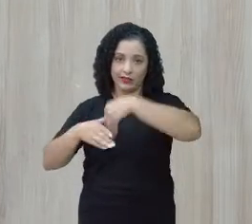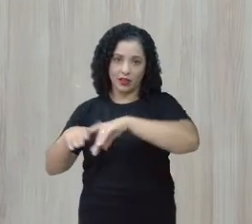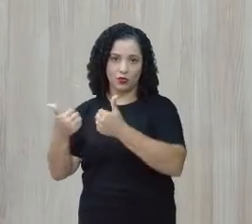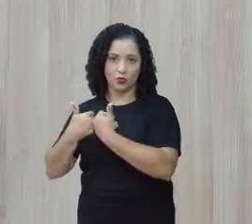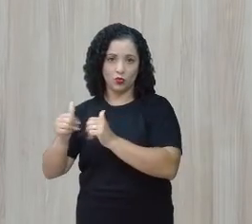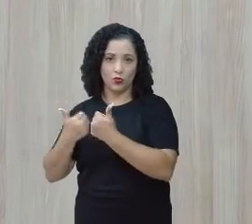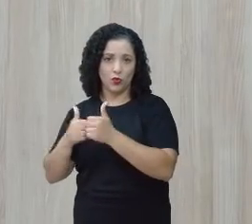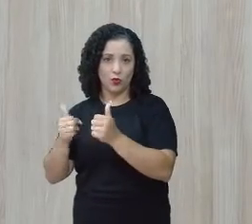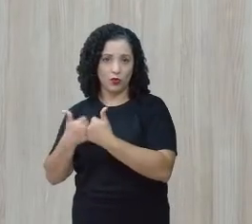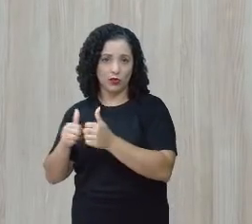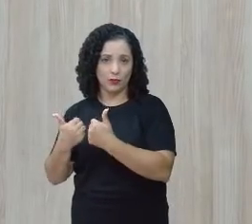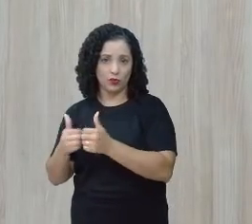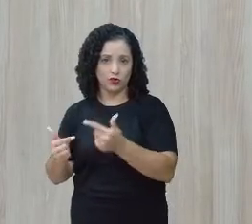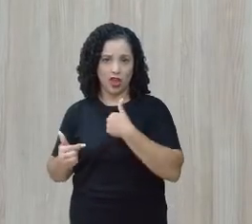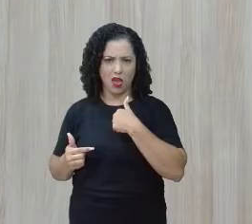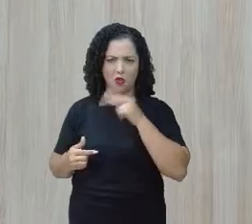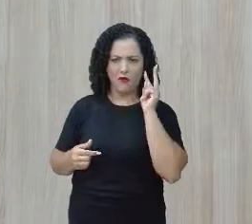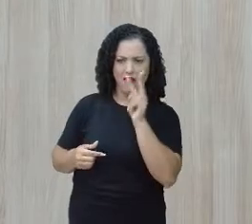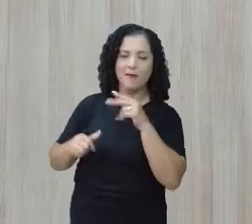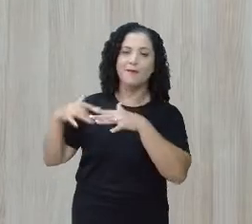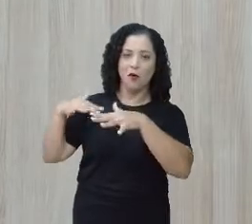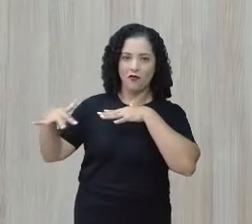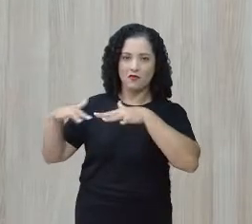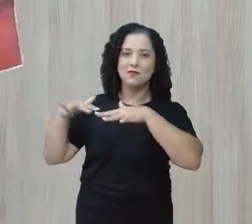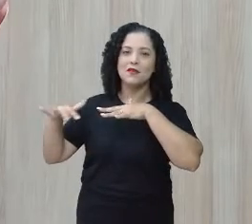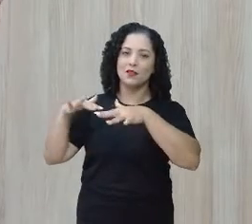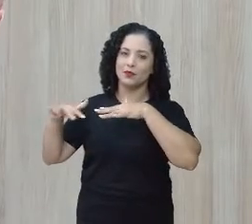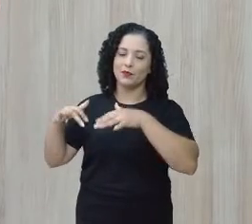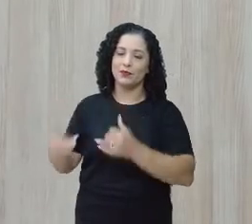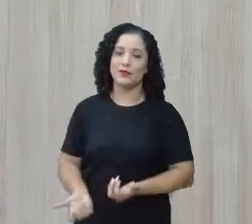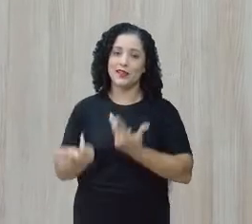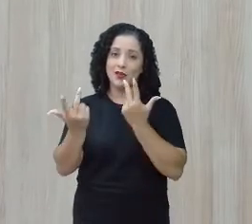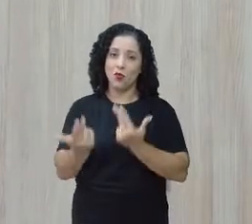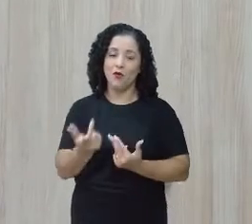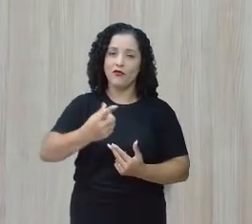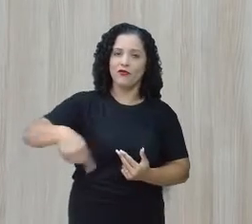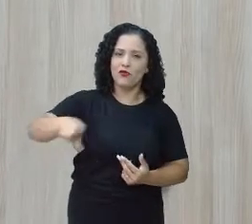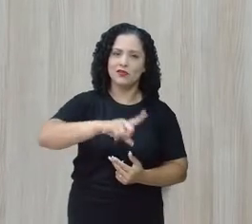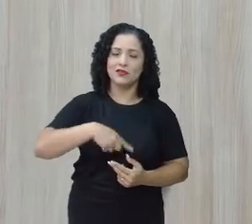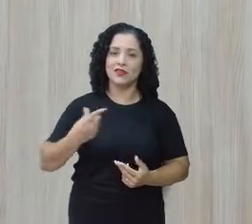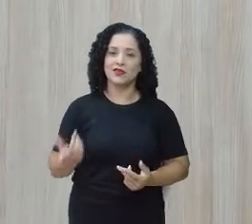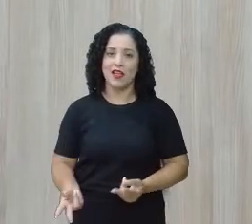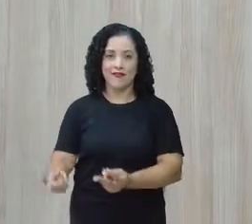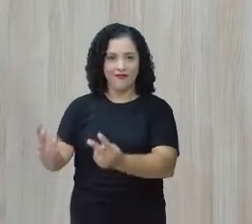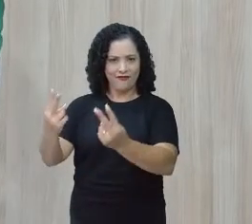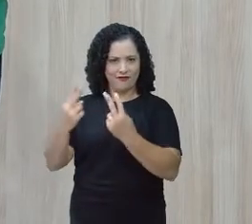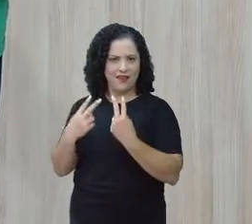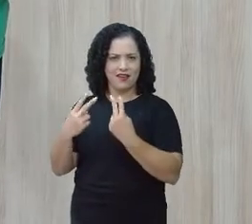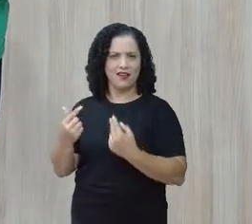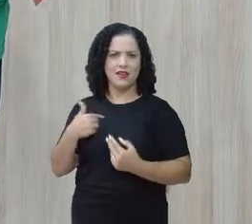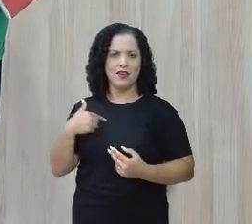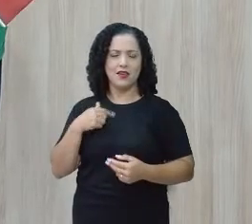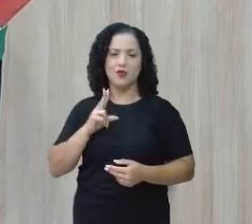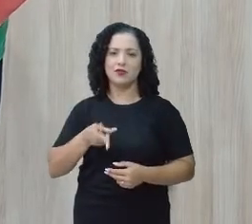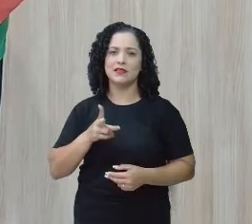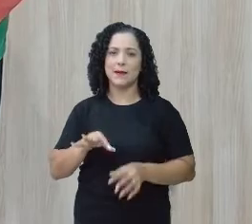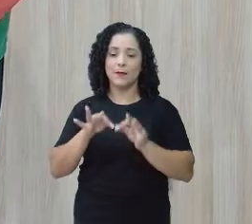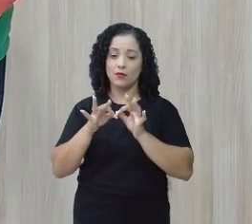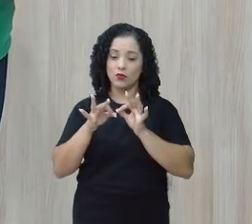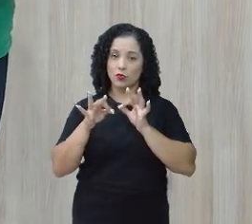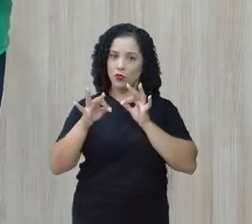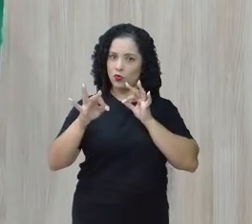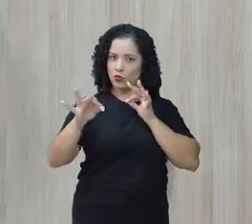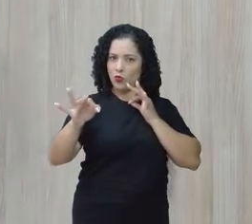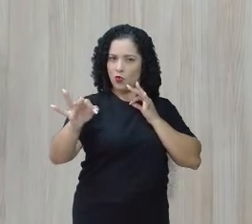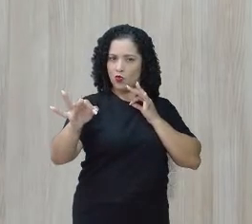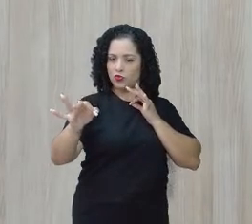vocês, para mim está em movimento. A mesma coisa acontece vocês olham para mim e a cada instante eu estou me distanciando.